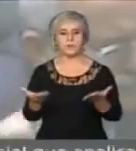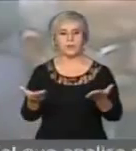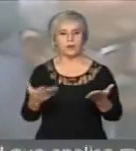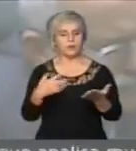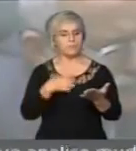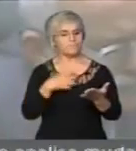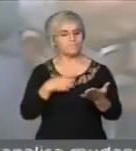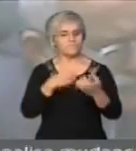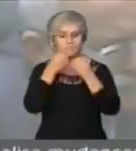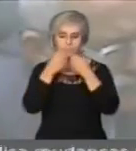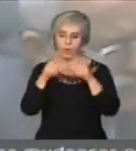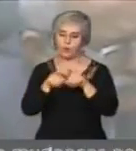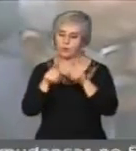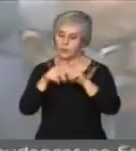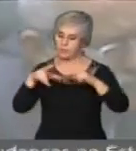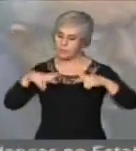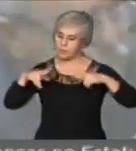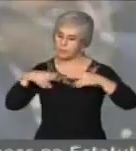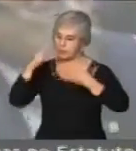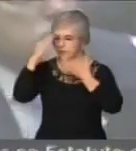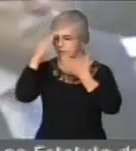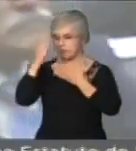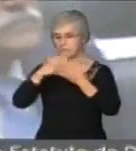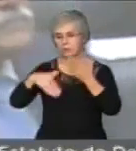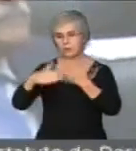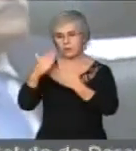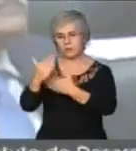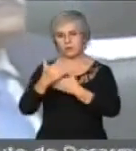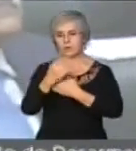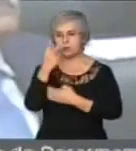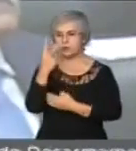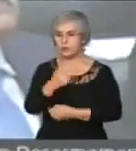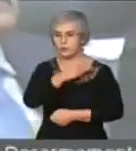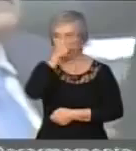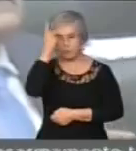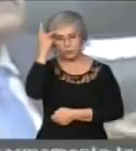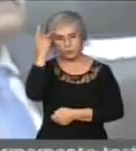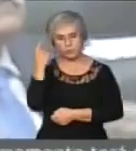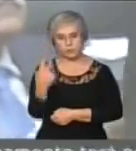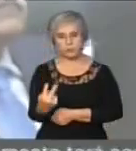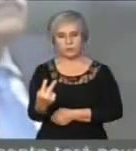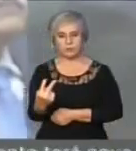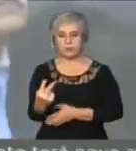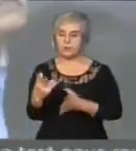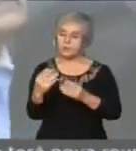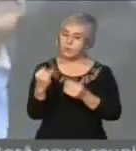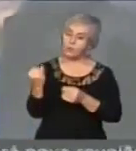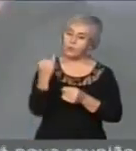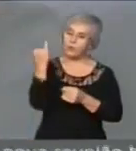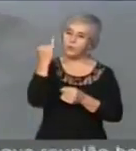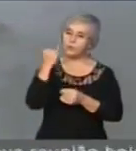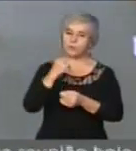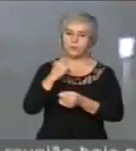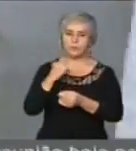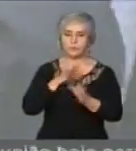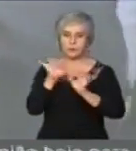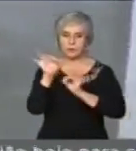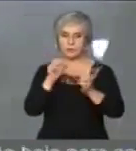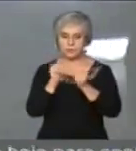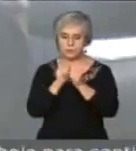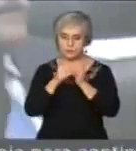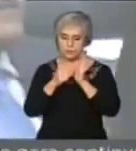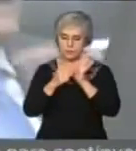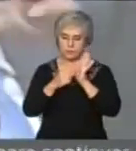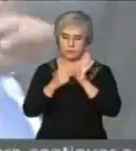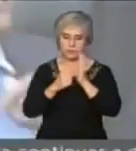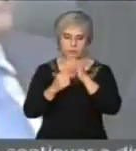forma particular também, agradecer a contribuição de duas pessoas que foram de fundamental importância para a elaboração